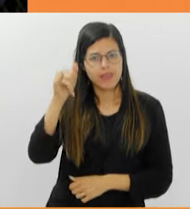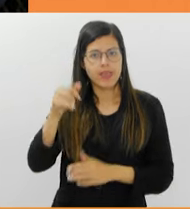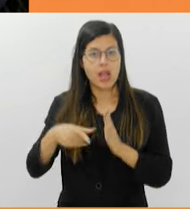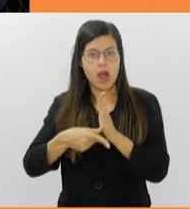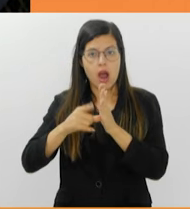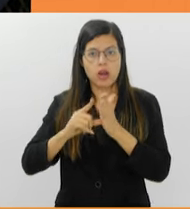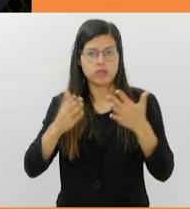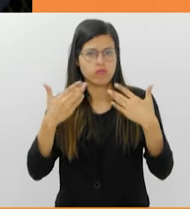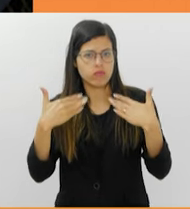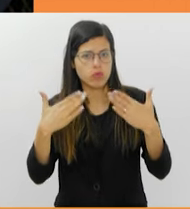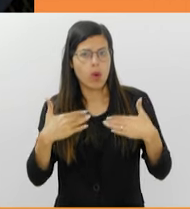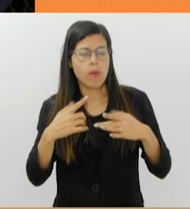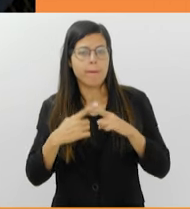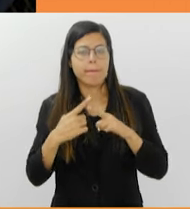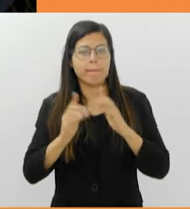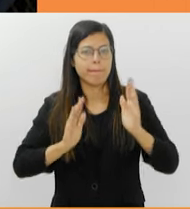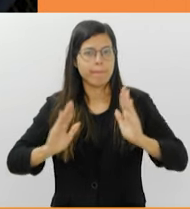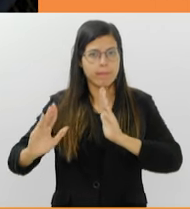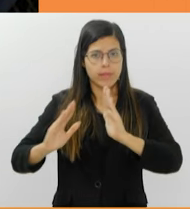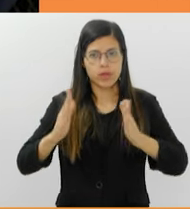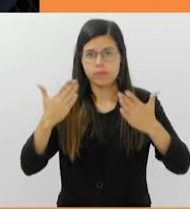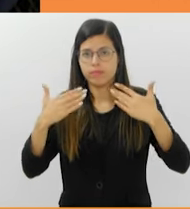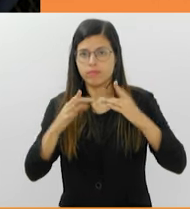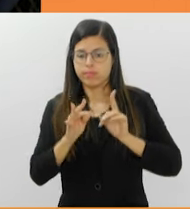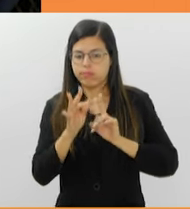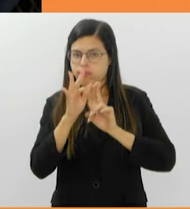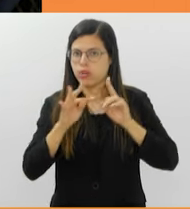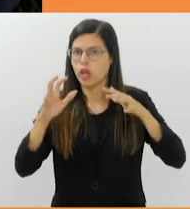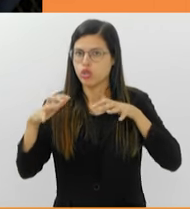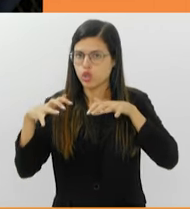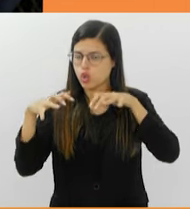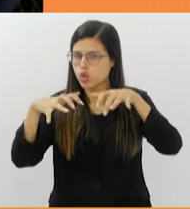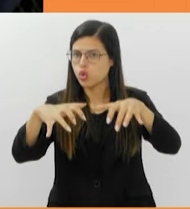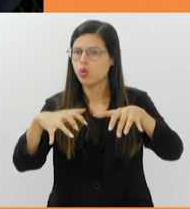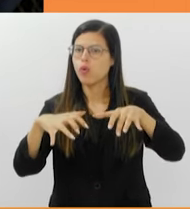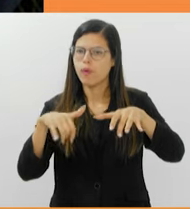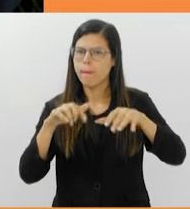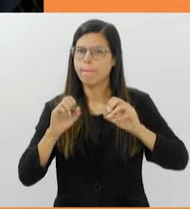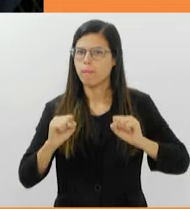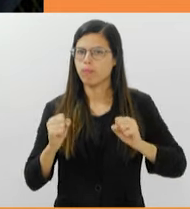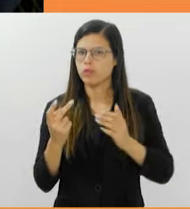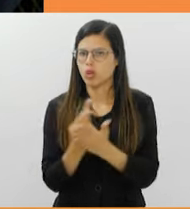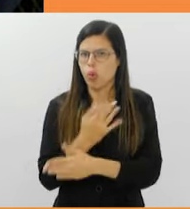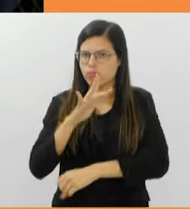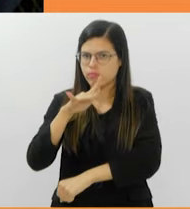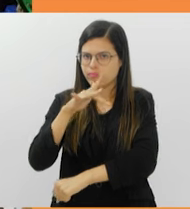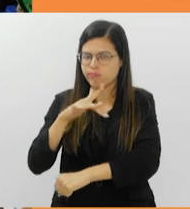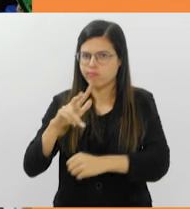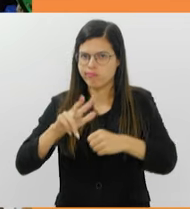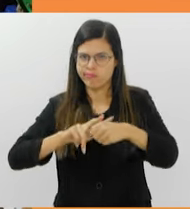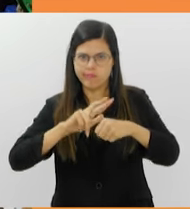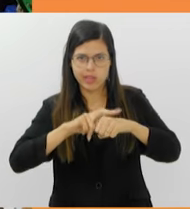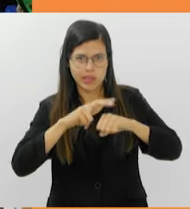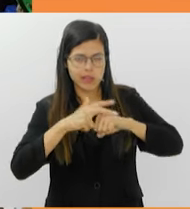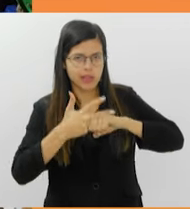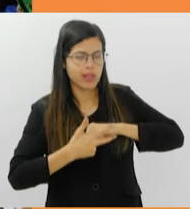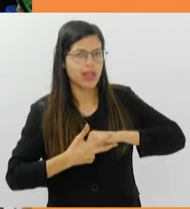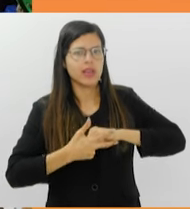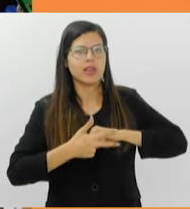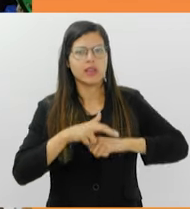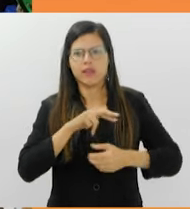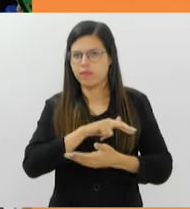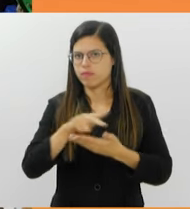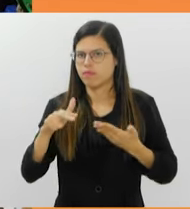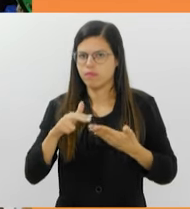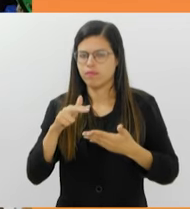este período com maior temperatura e incidência de chuvas é favorável à proliferação do mosquito, que pode transmitir dengue, zika e